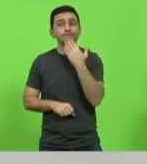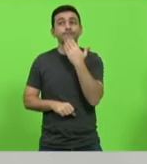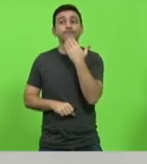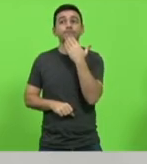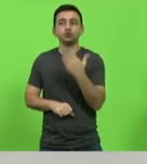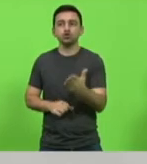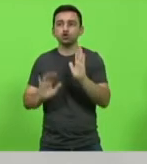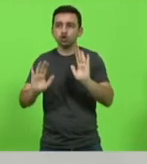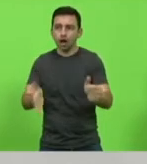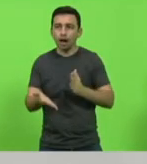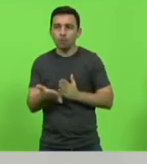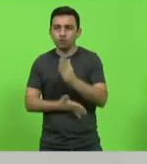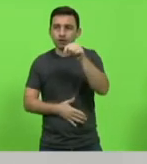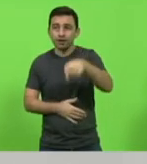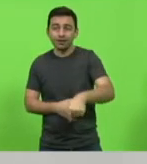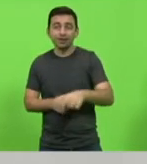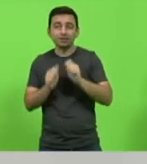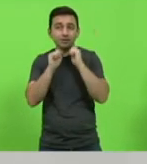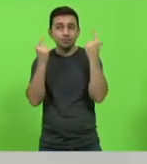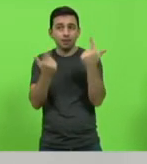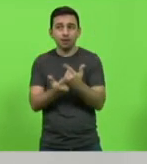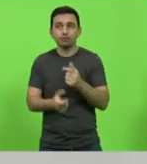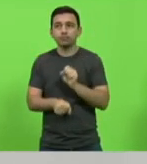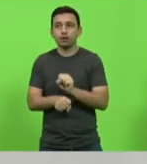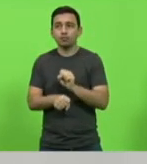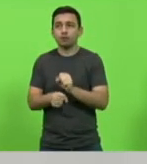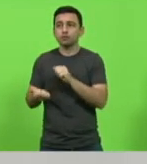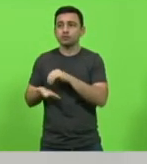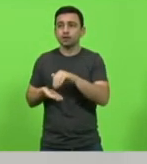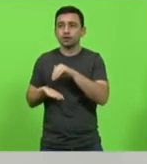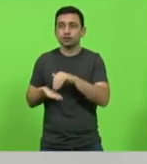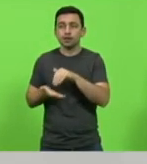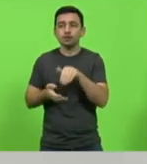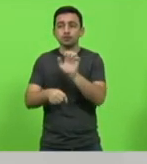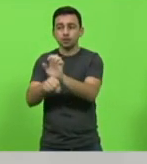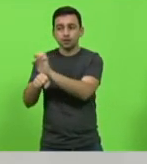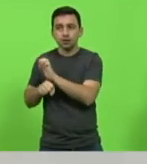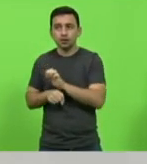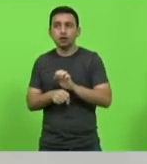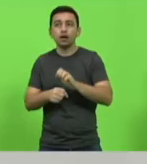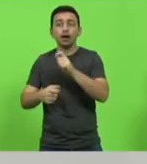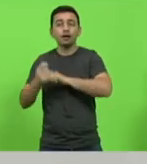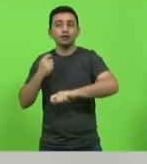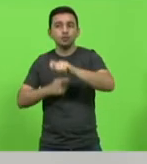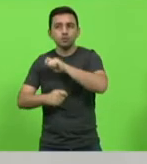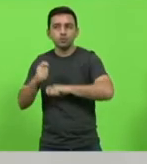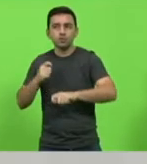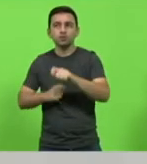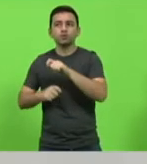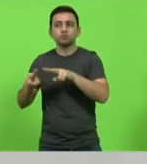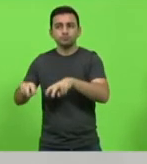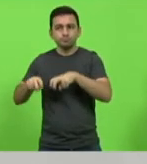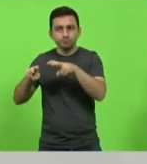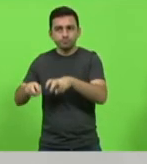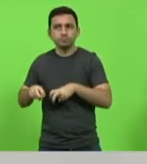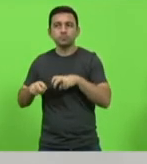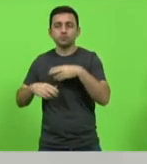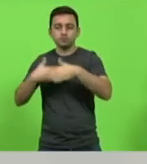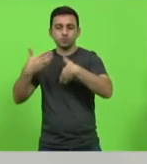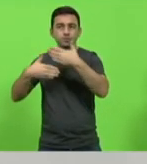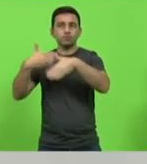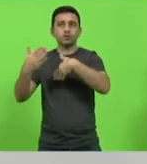aprovado aqui na Assembleia para ouvir os secretários Estaduais de agricultura e desenvolvimento